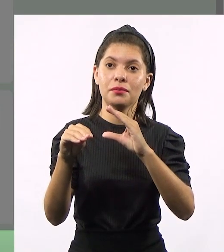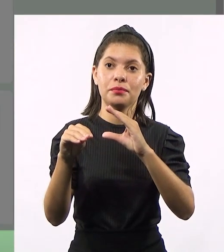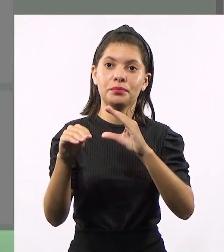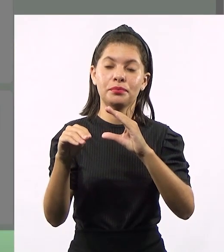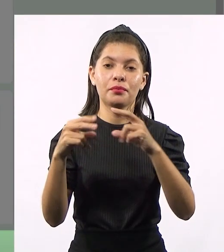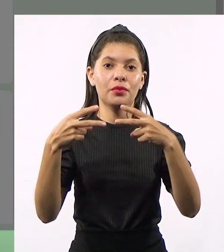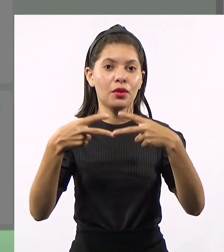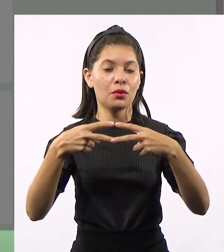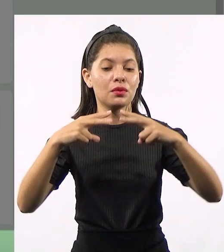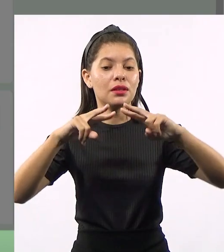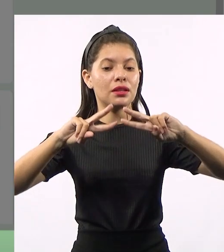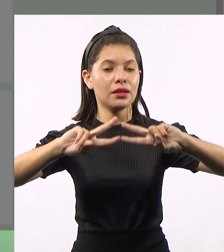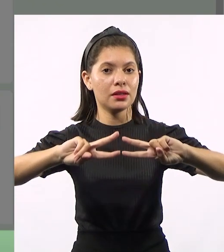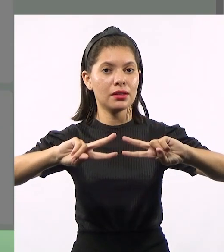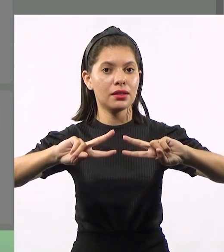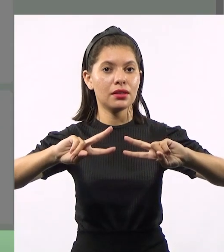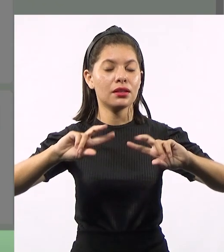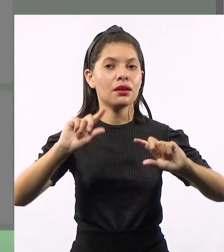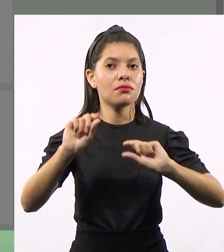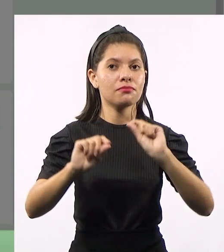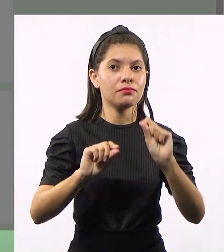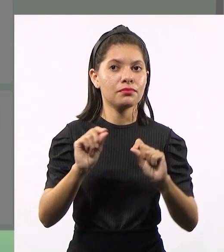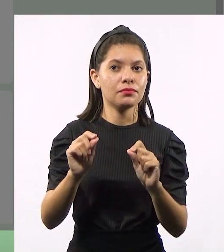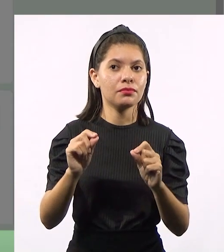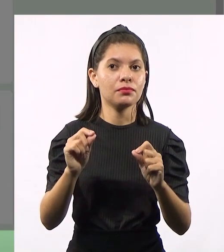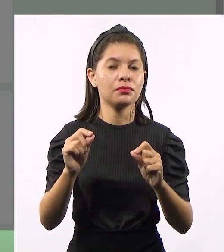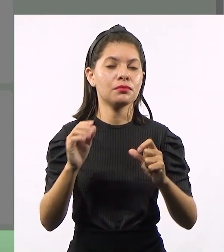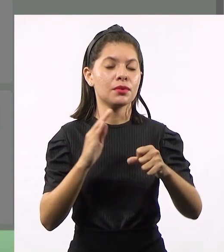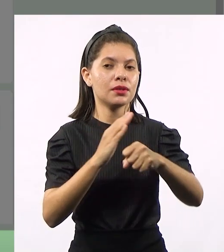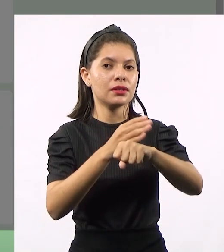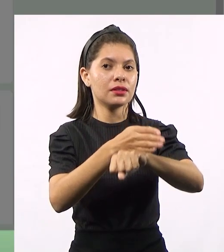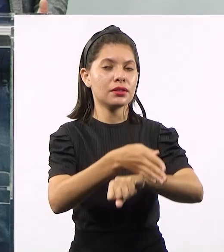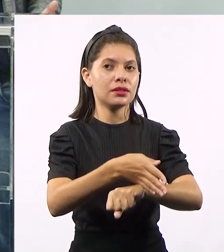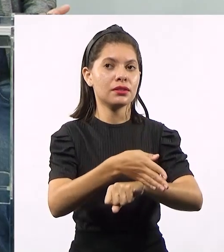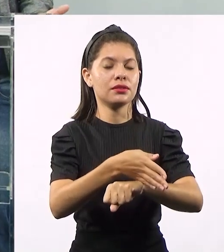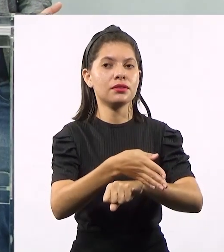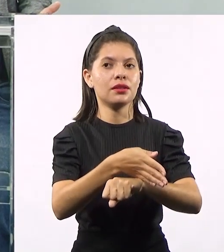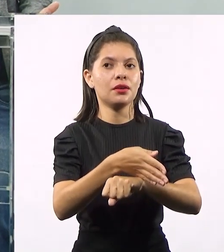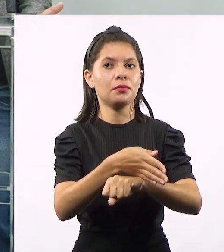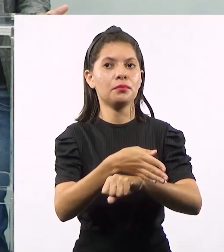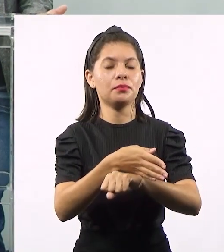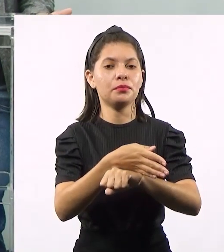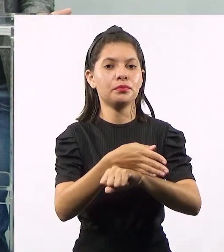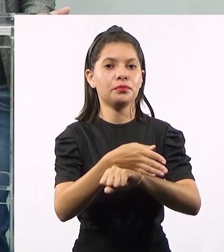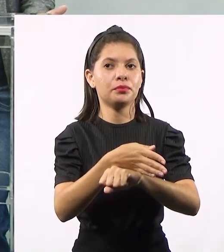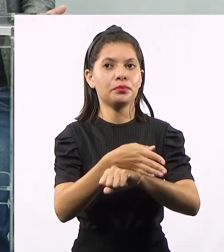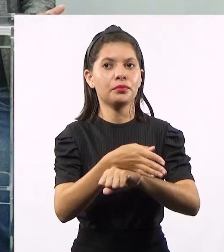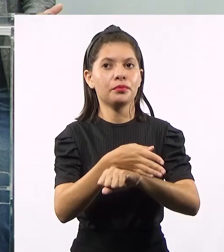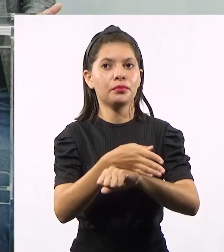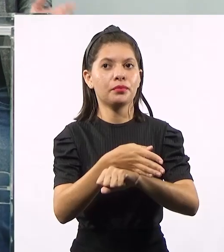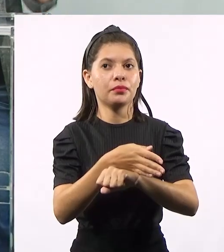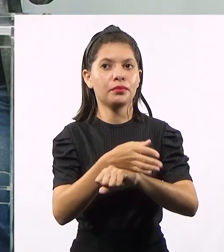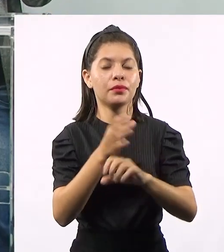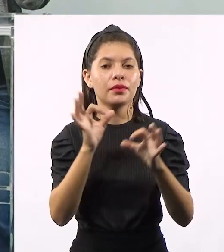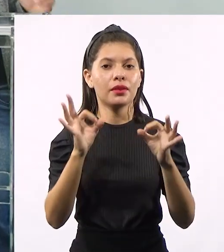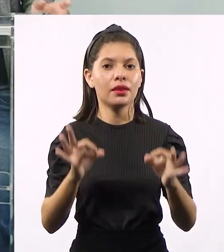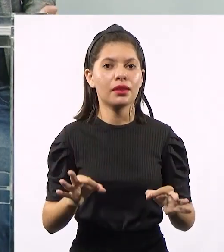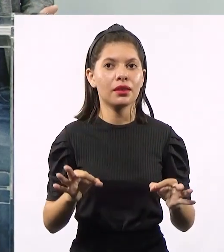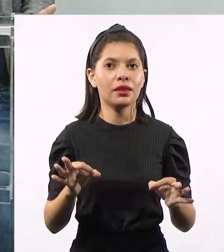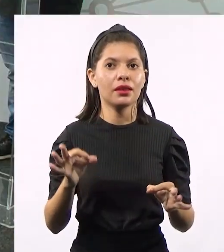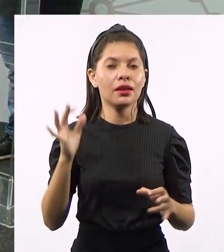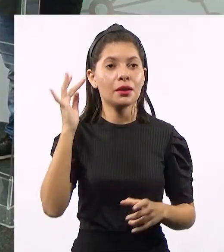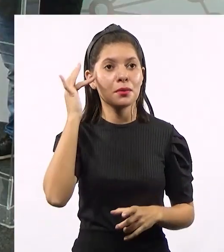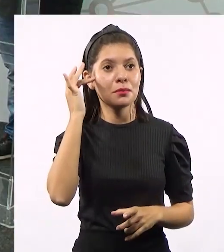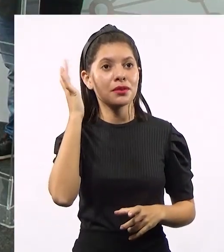link. Que aí, com base nesse link, ele pode acessar o formulário. Certo? Até mais fácil